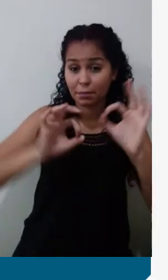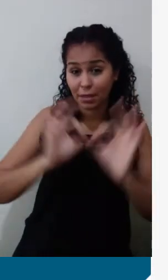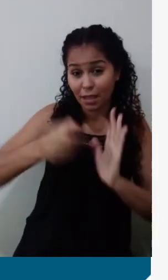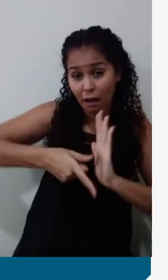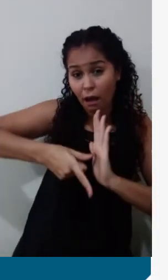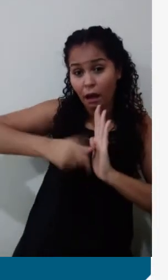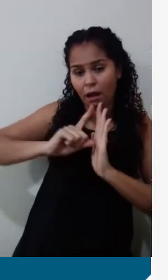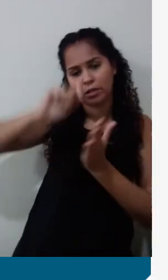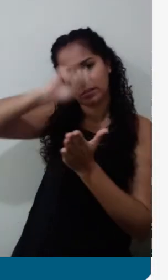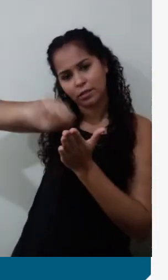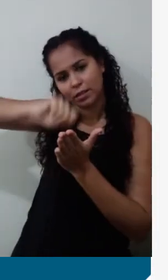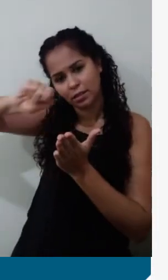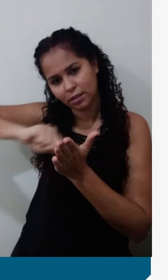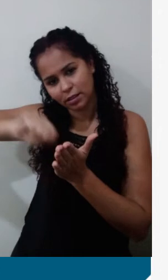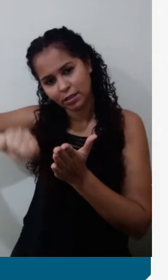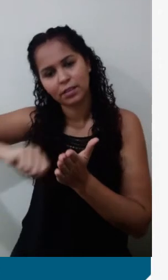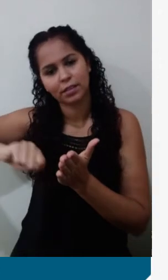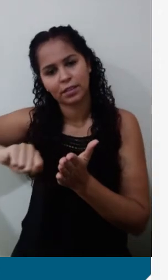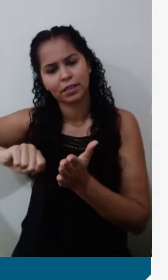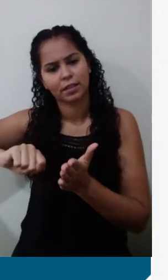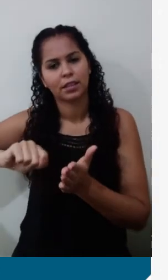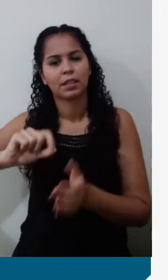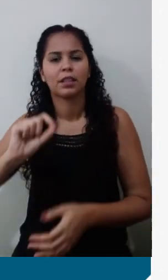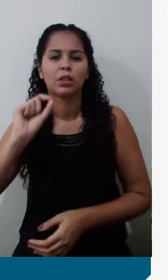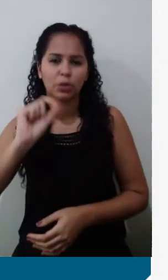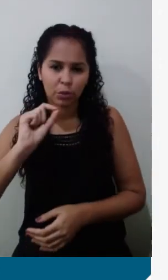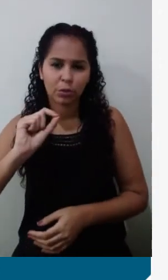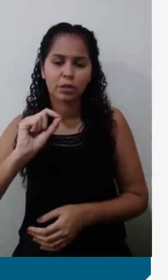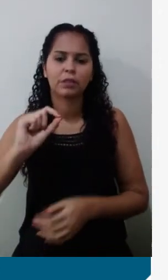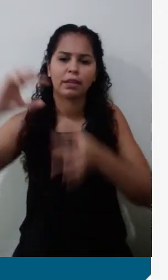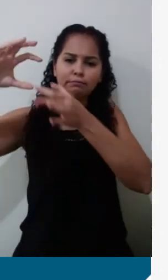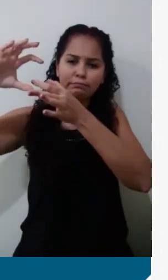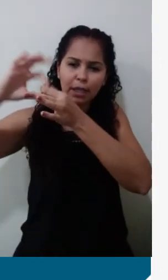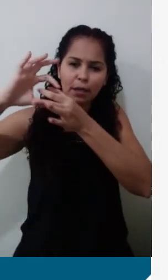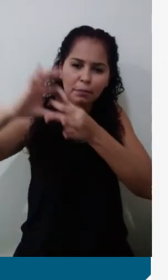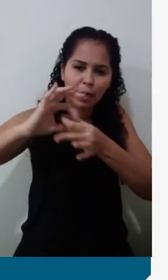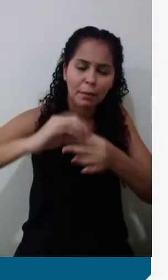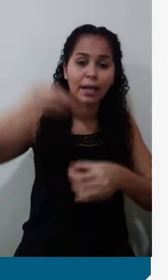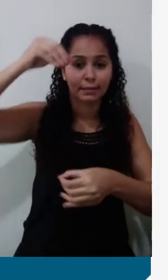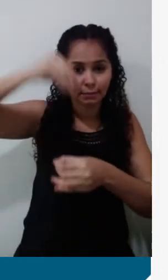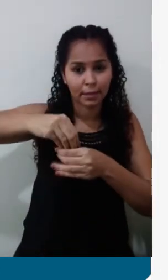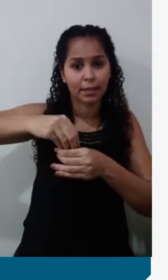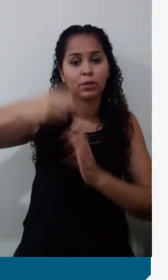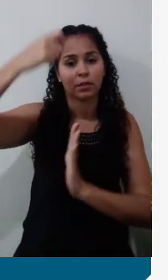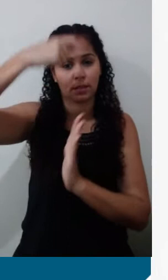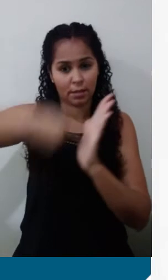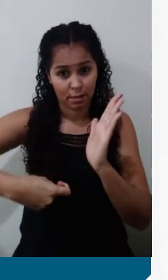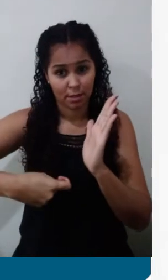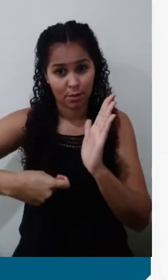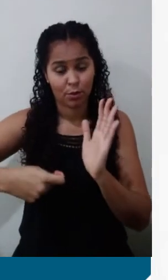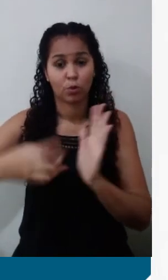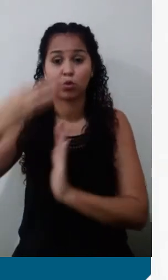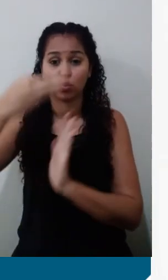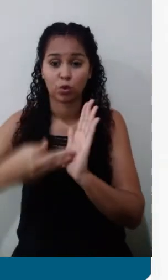escrita. Ele está atrelado ao esquema e à organização do que vai suceder o quê dentro da redação, dentro da